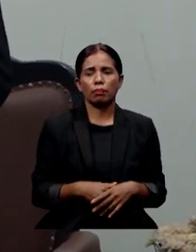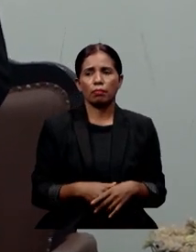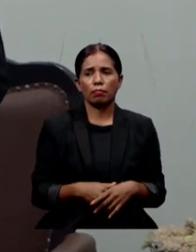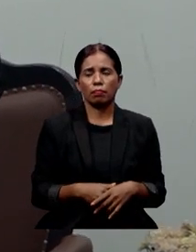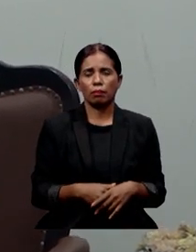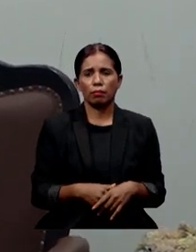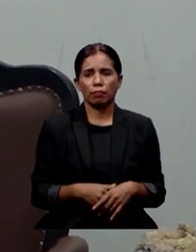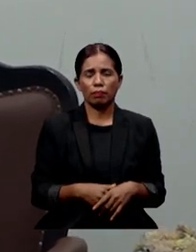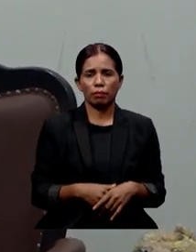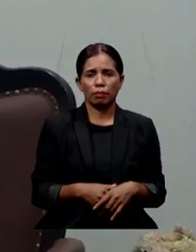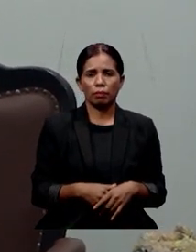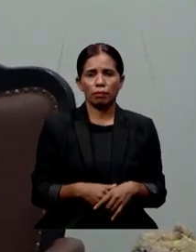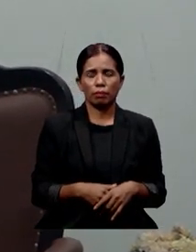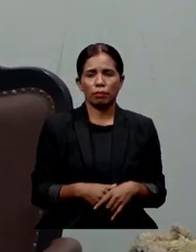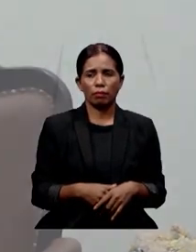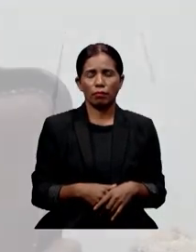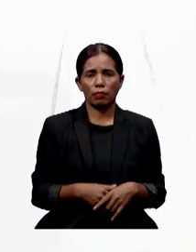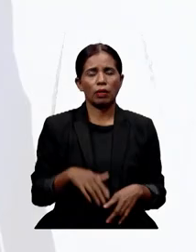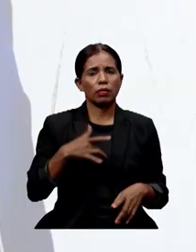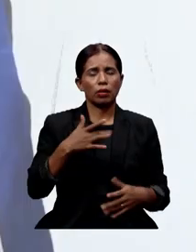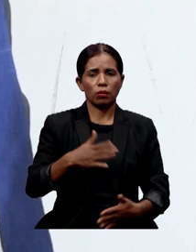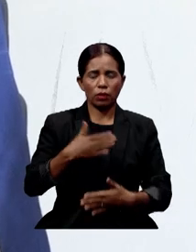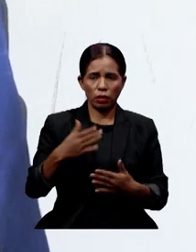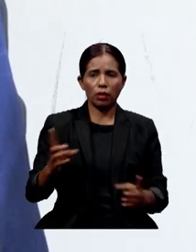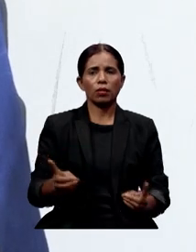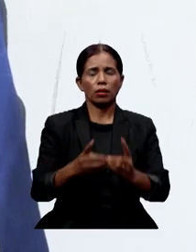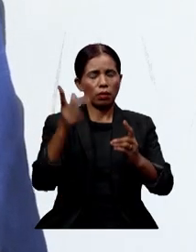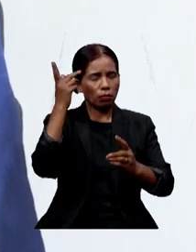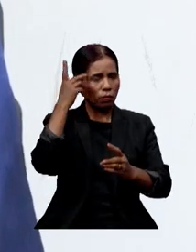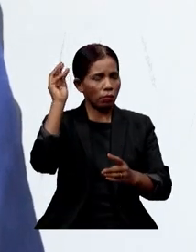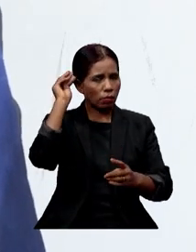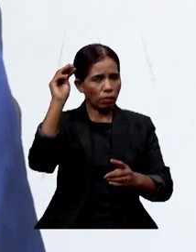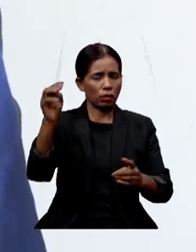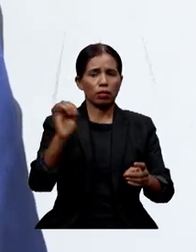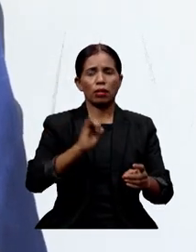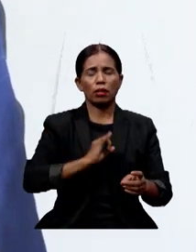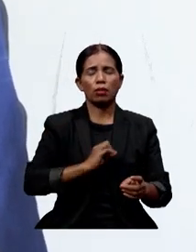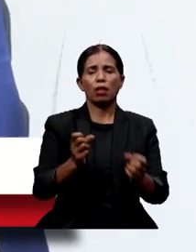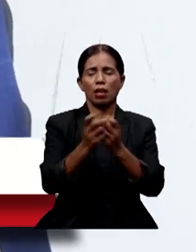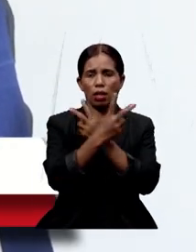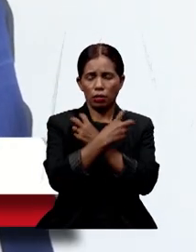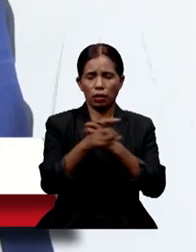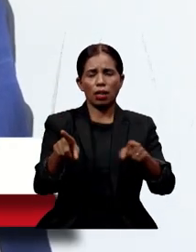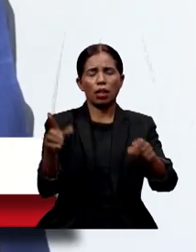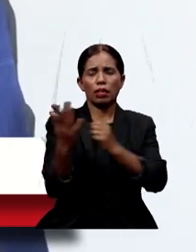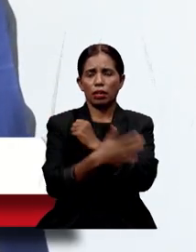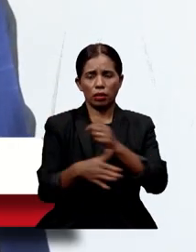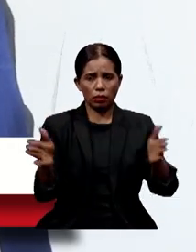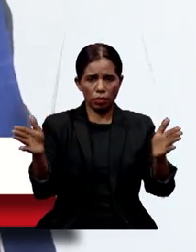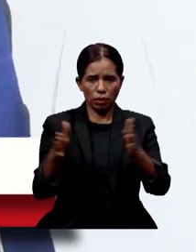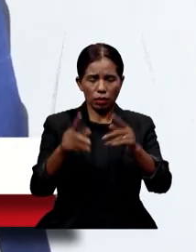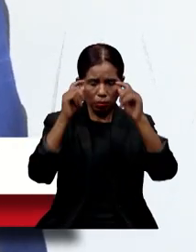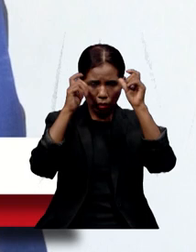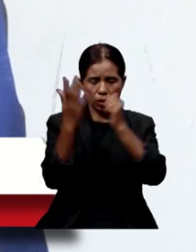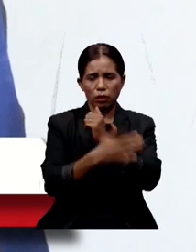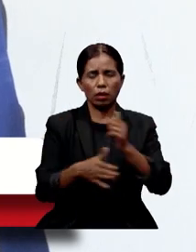be opened in a few... Privilegio ha suru primeiro-ministro Timor-Leste no Austria hanesan nasaun ki no Timor-Leste país ki kida